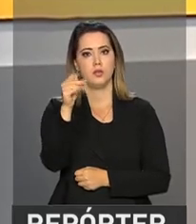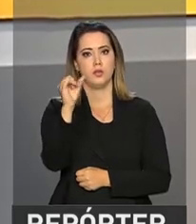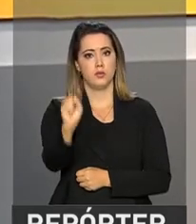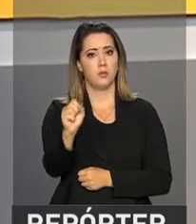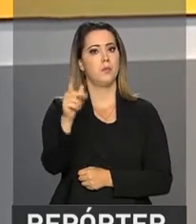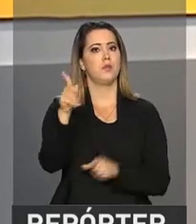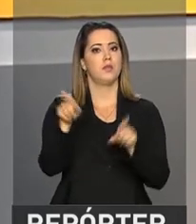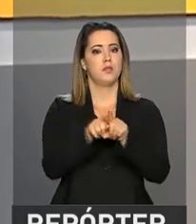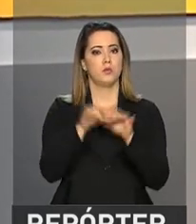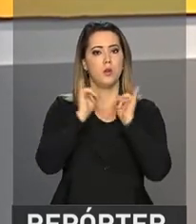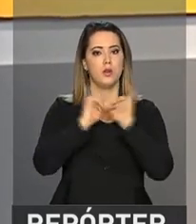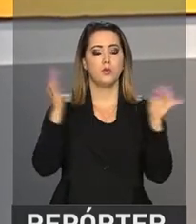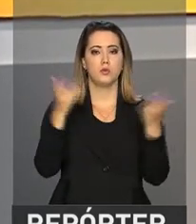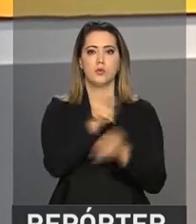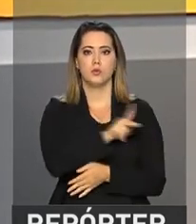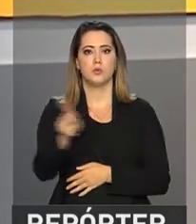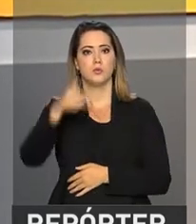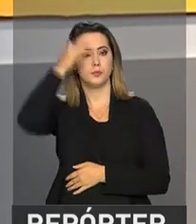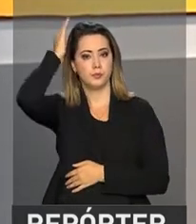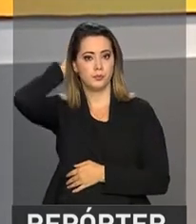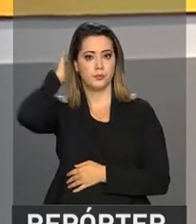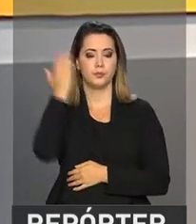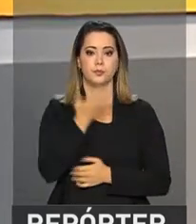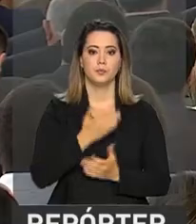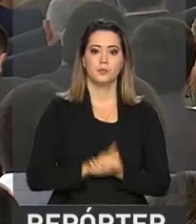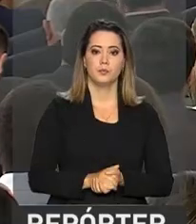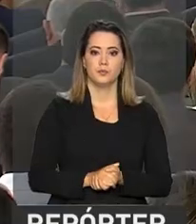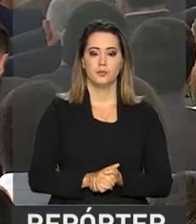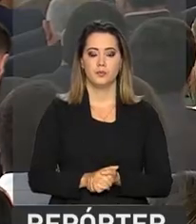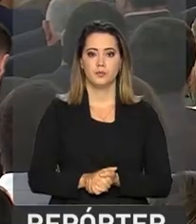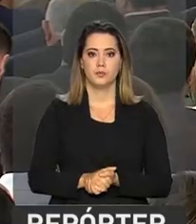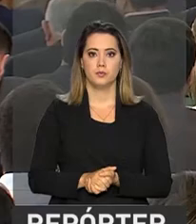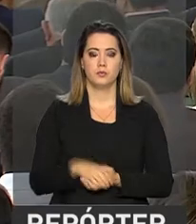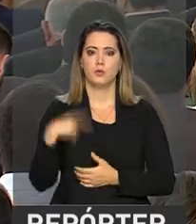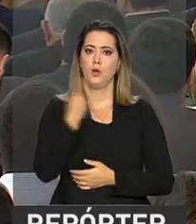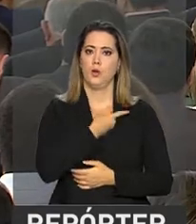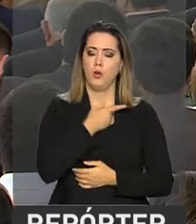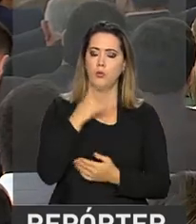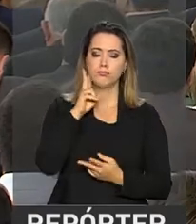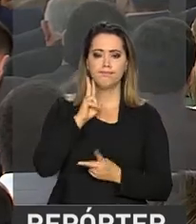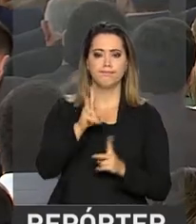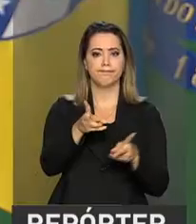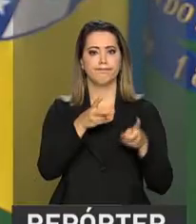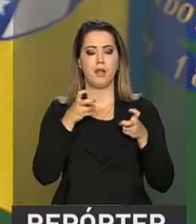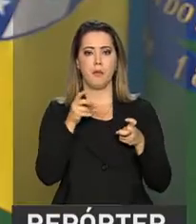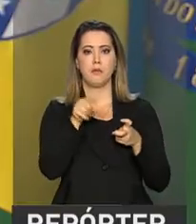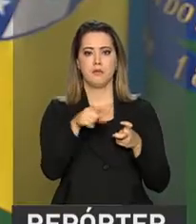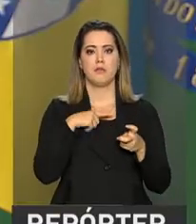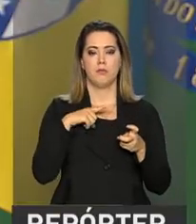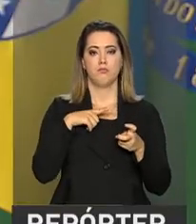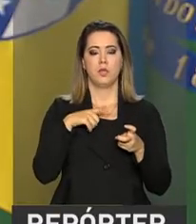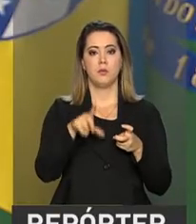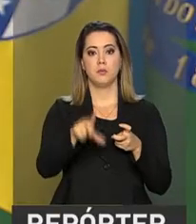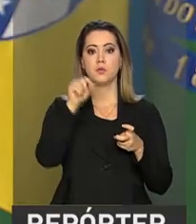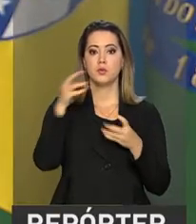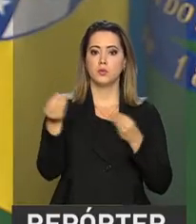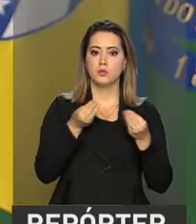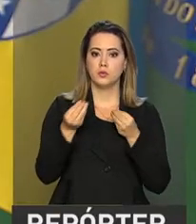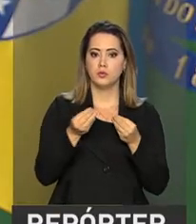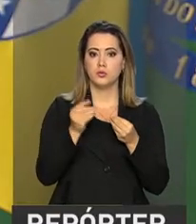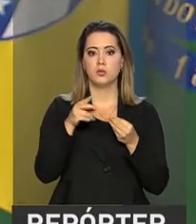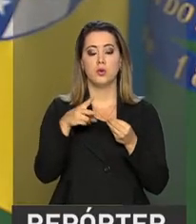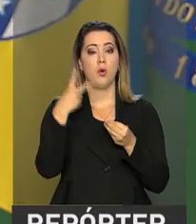feito hoje pelo presidente michel temer nós tomamos como padrão e o jogo aqui ressaltou